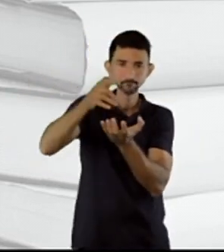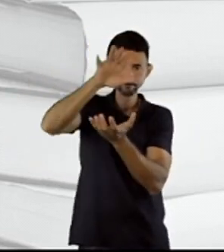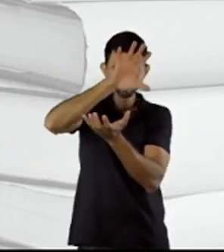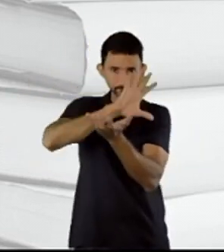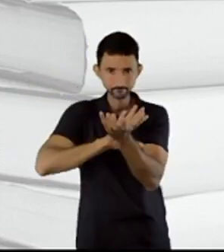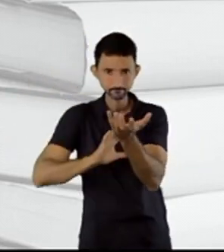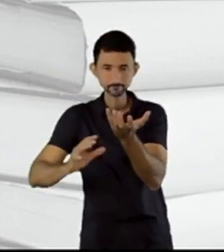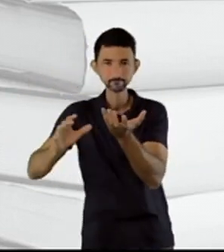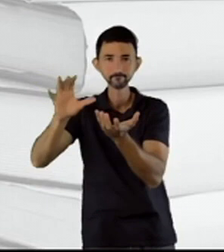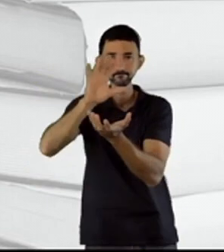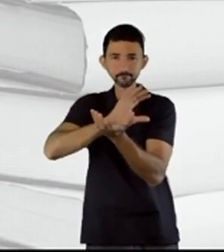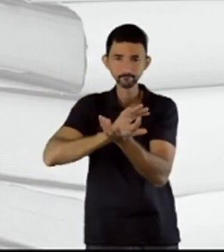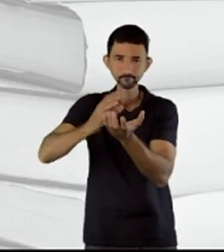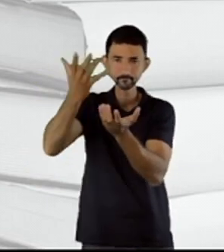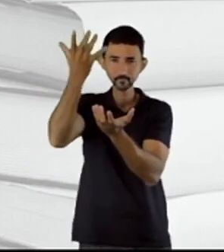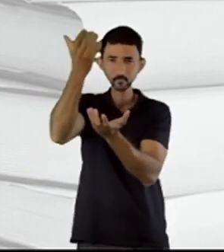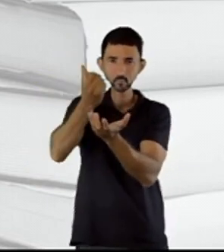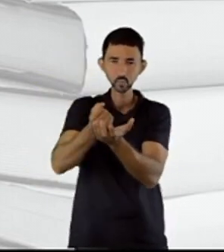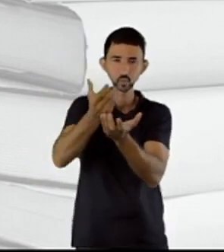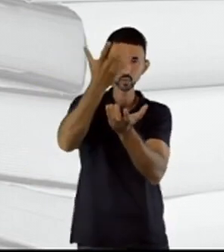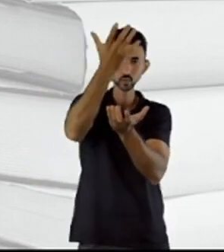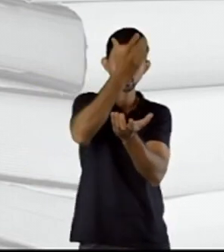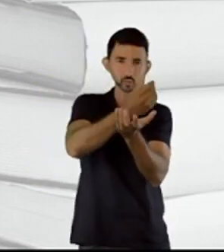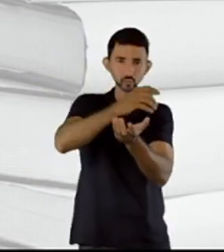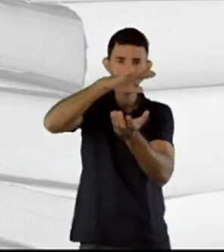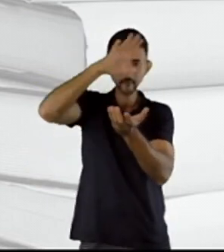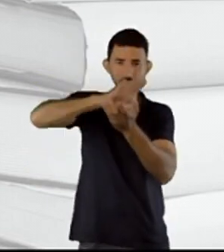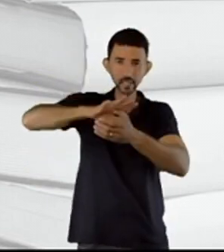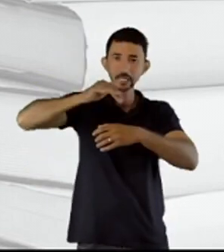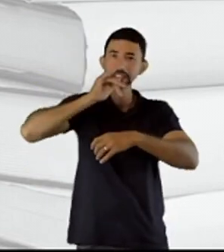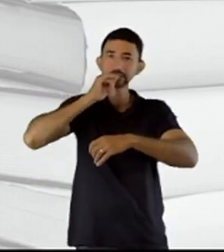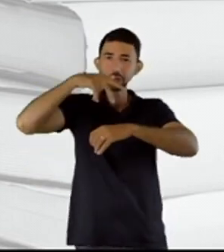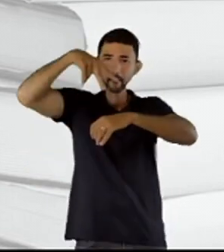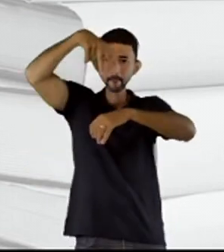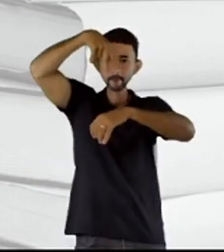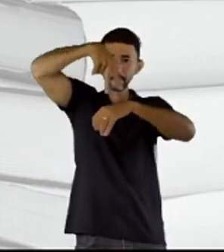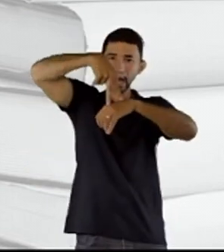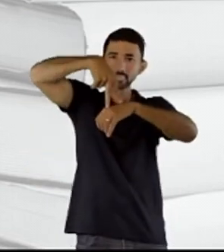né, da nossa Terra consiga ficar aqui